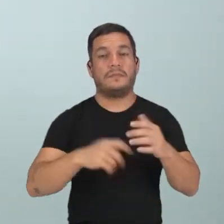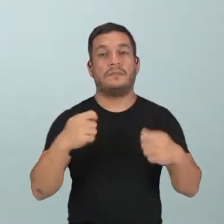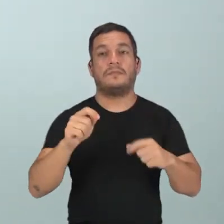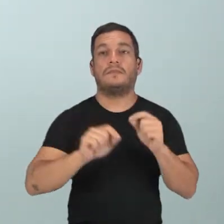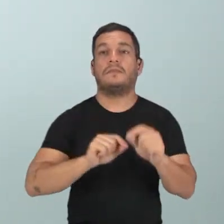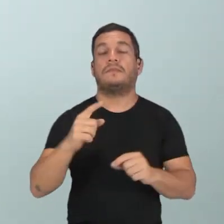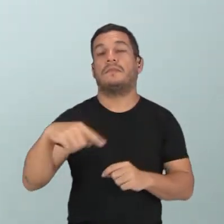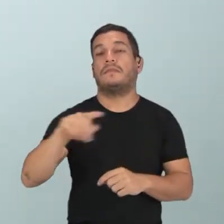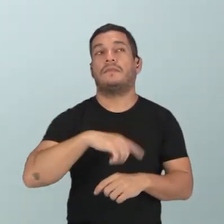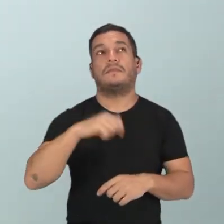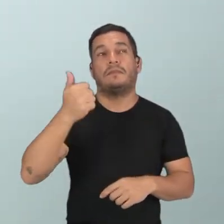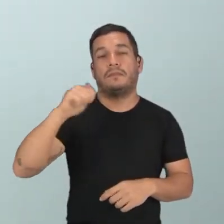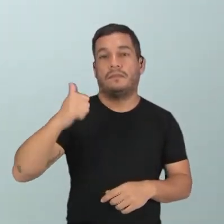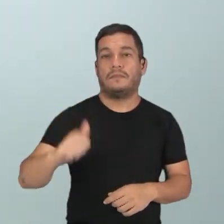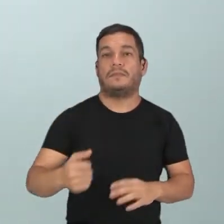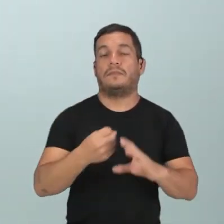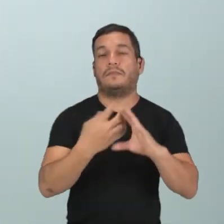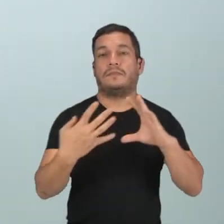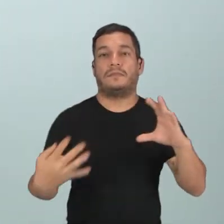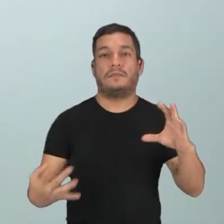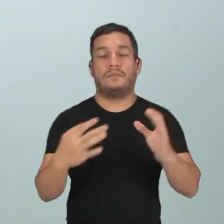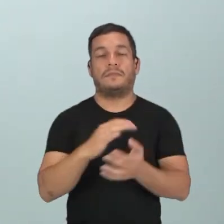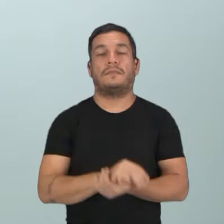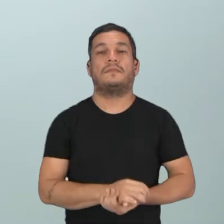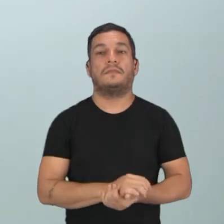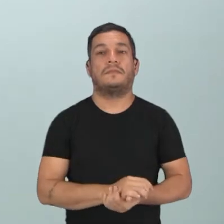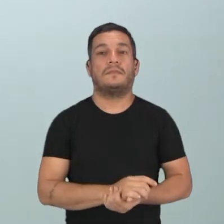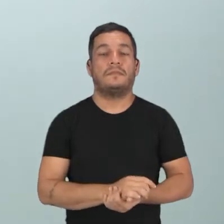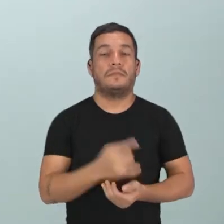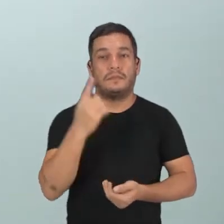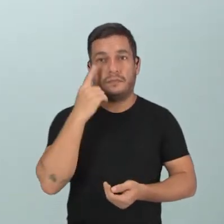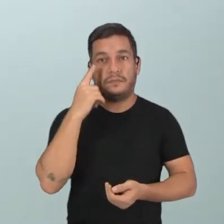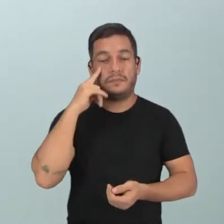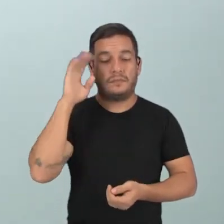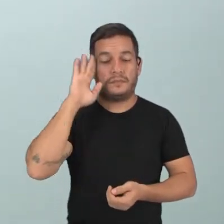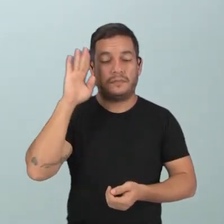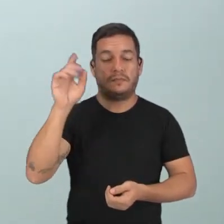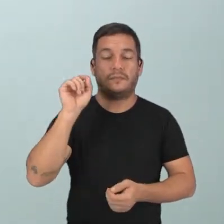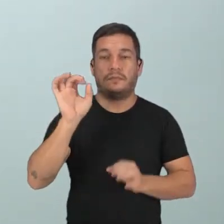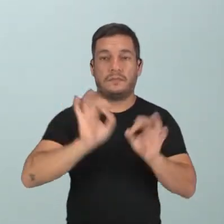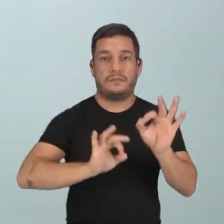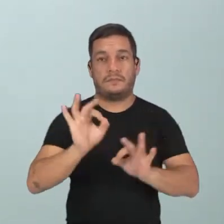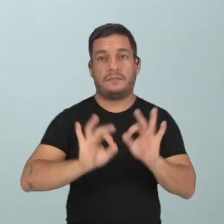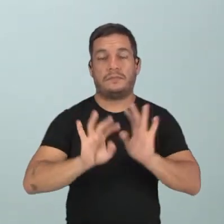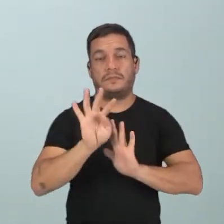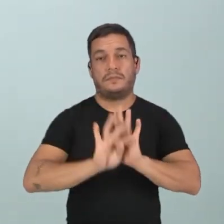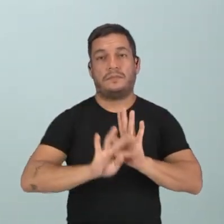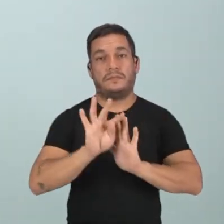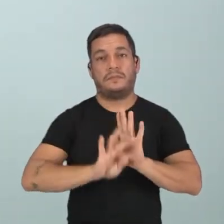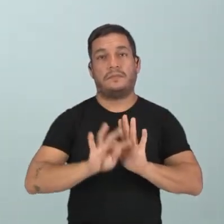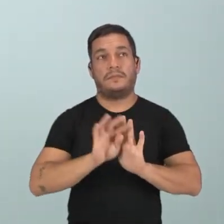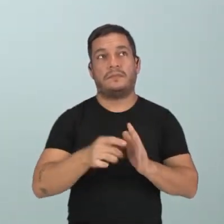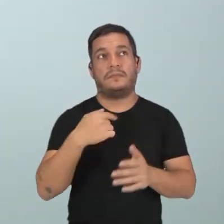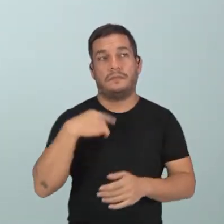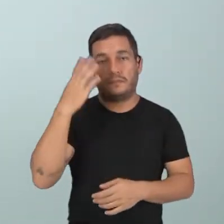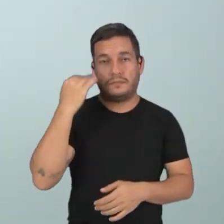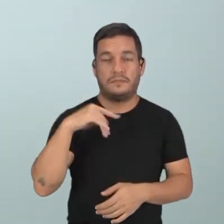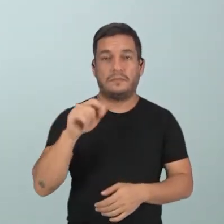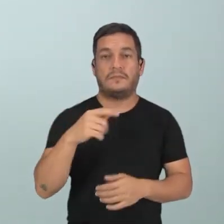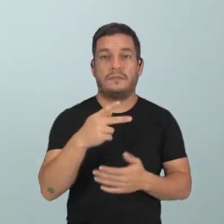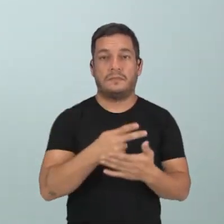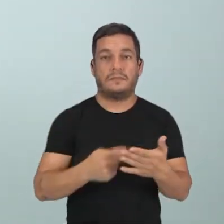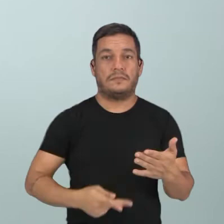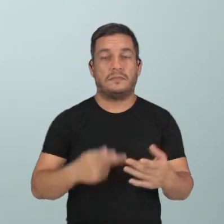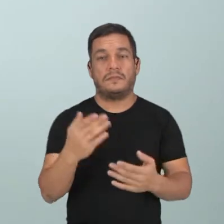preciso que você possa analisar muito bem essas características observando principalmente a estrutura de um texto eu sei